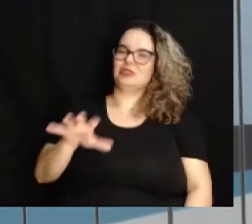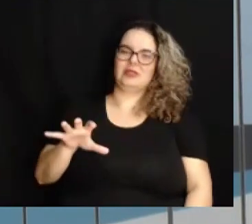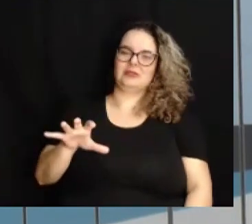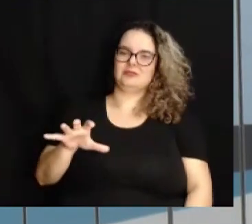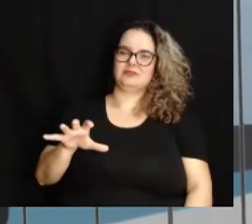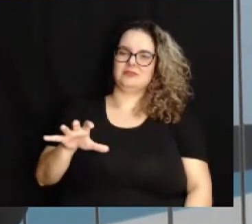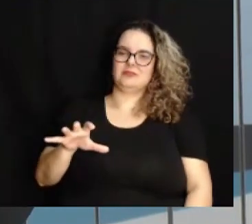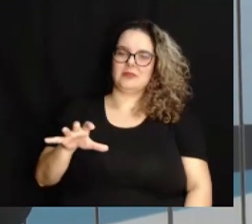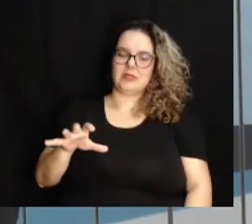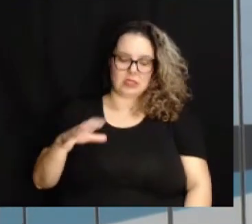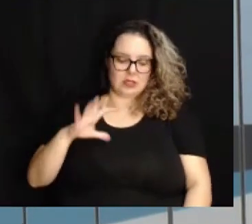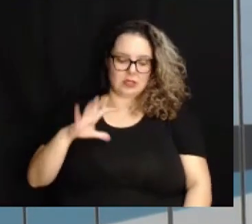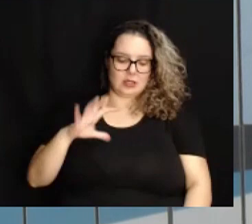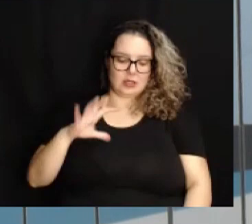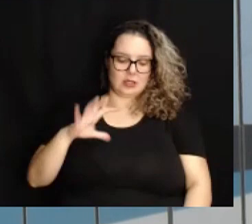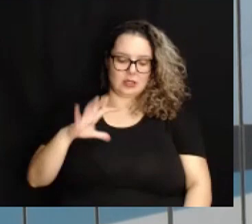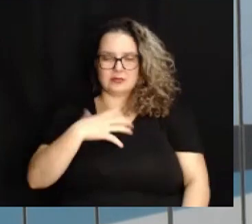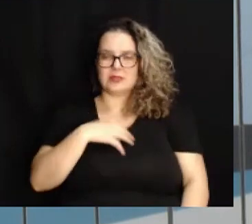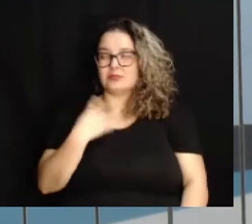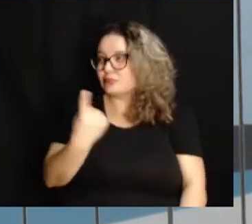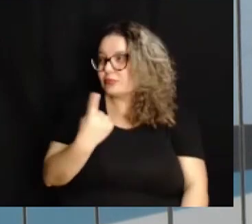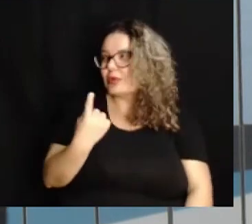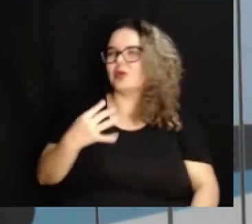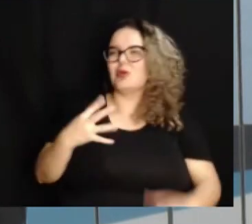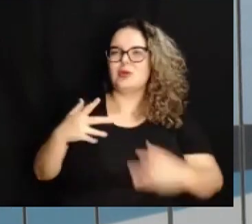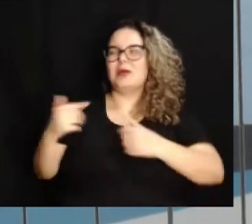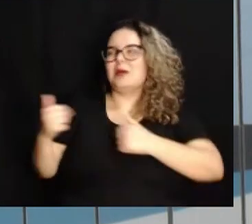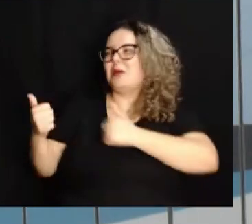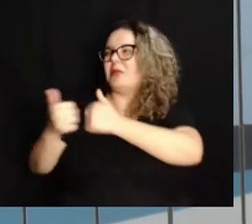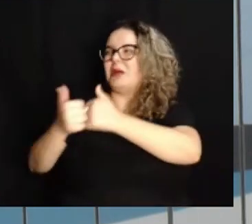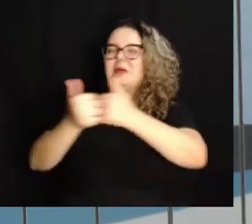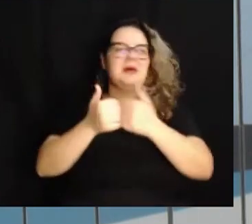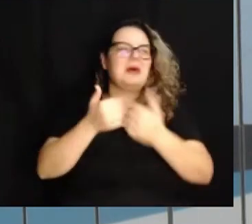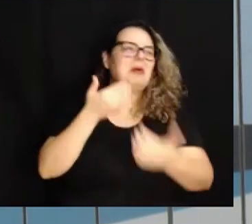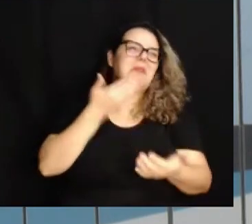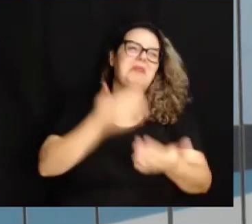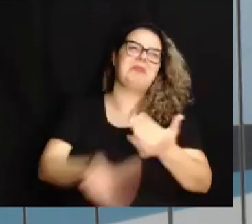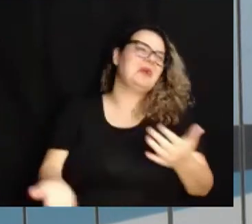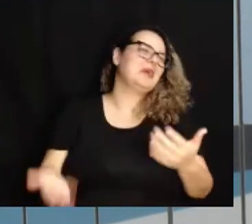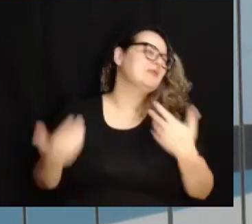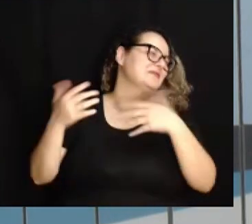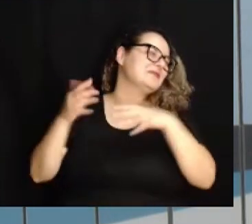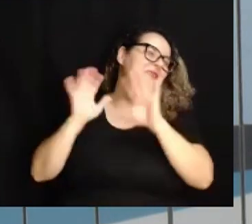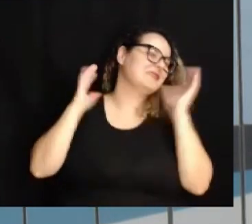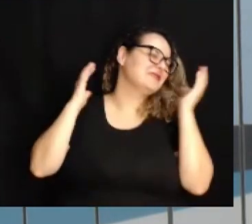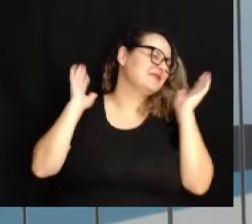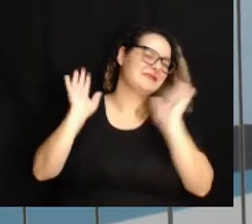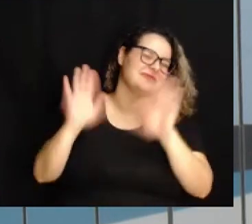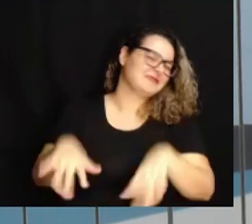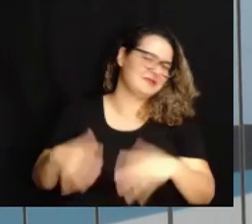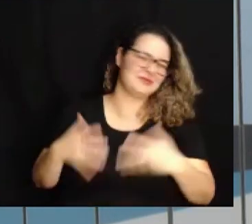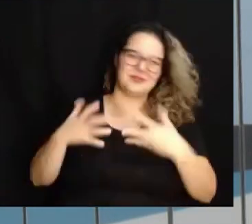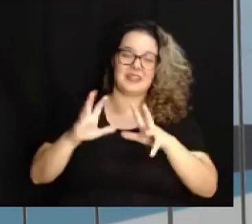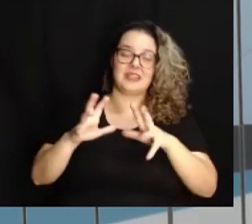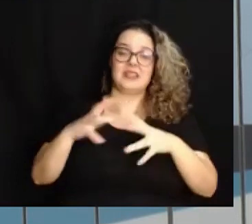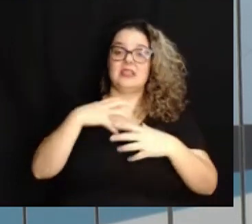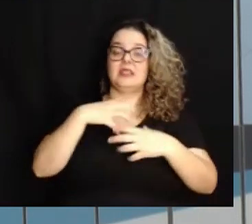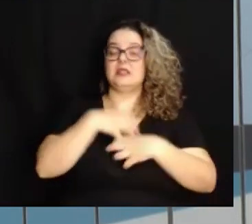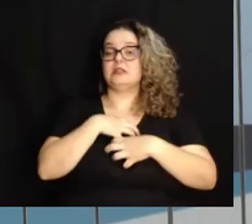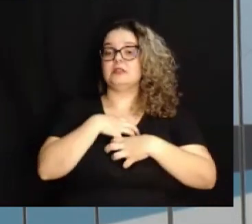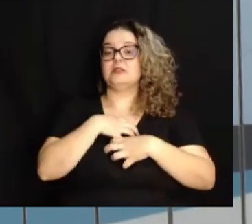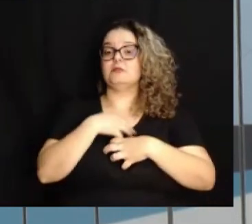solitária, é como você falou, então todo o entorno perde a graça, ela já não quer se manifestar e aquilo traz essa sensação de solidão.